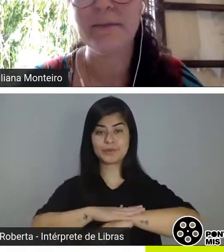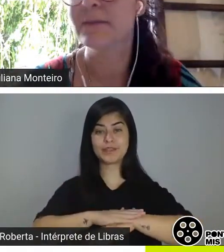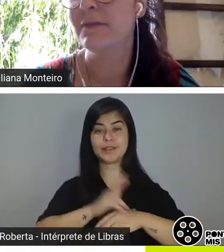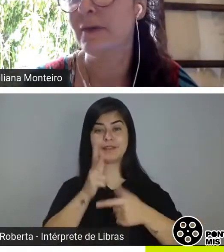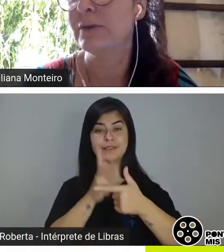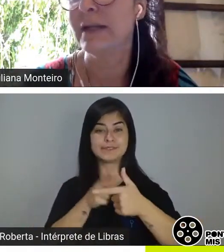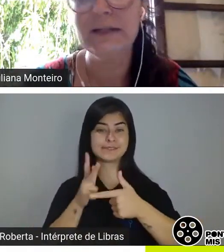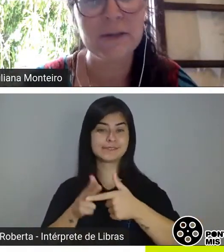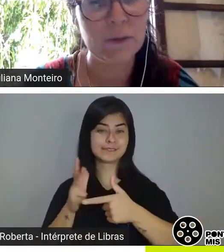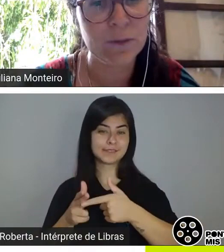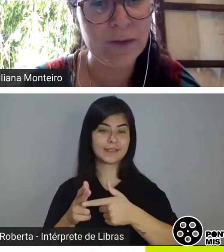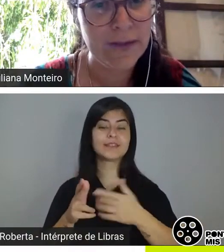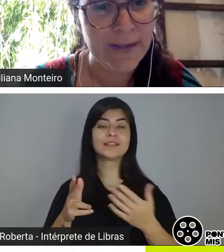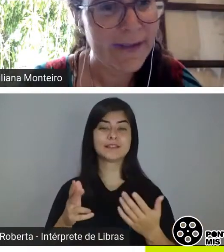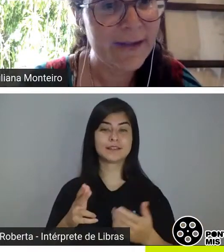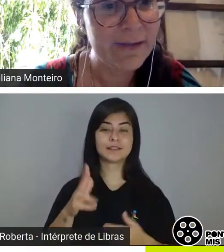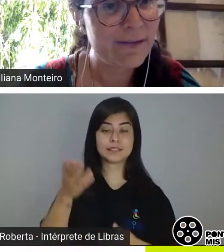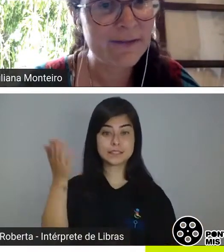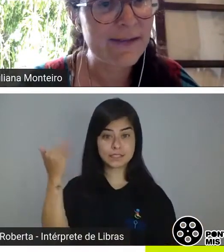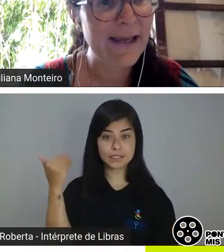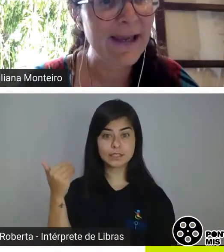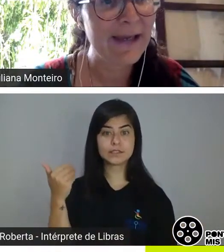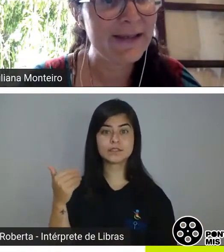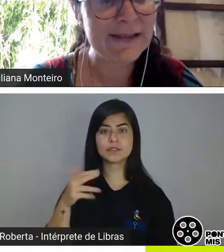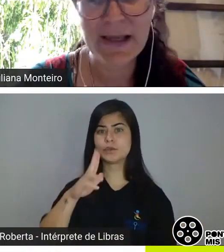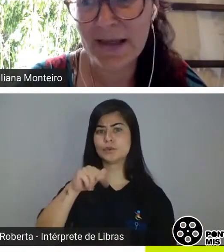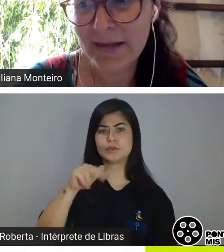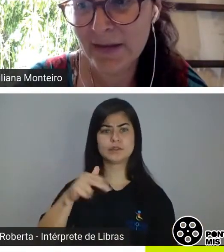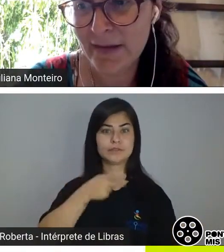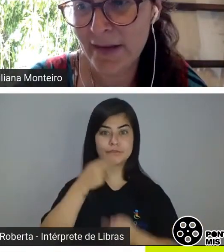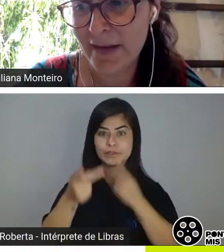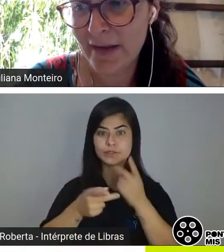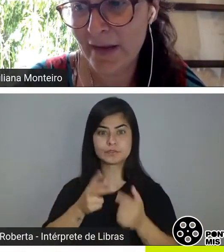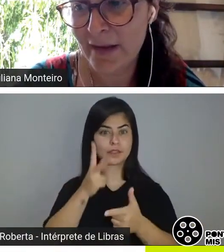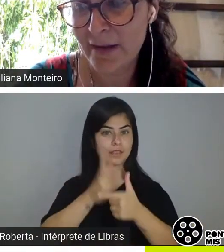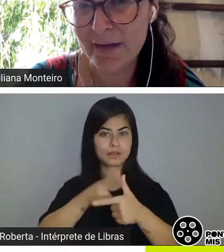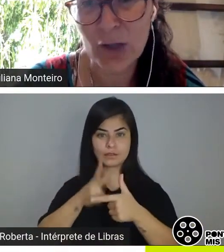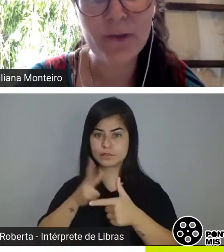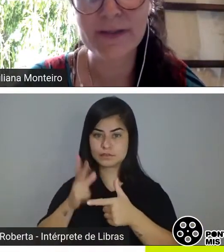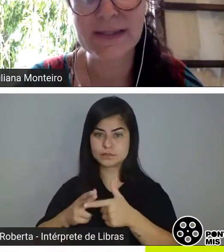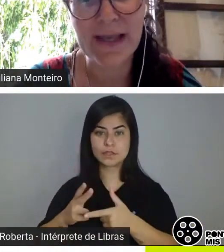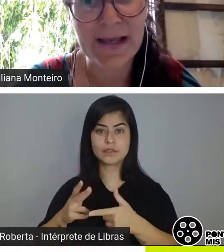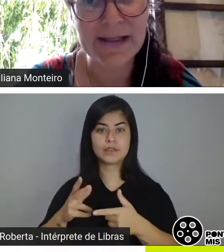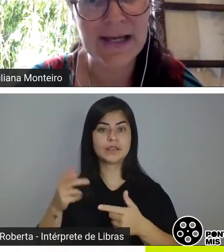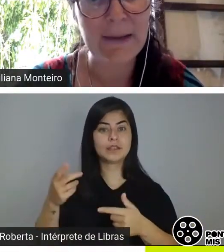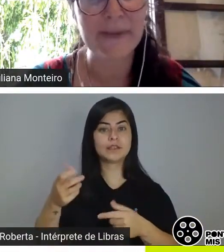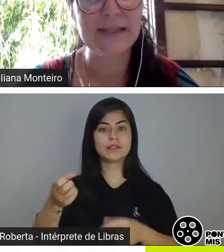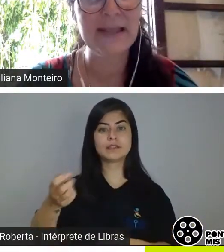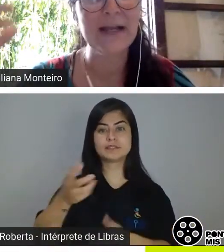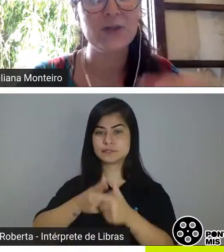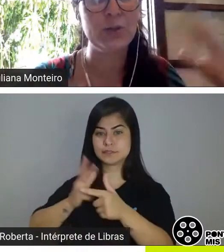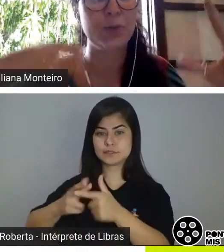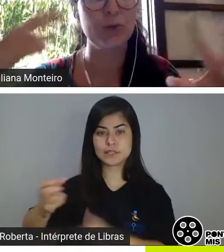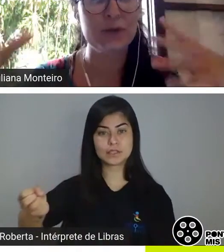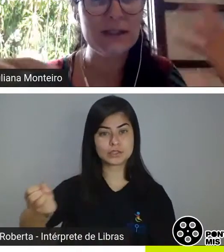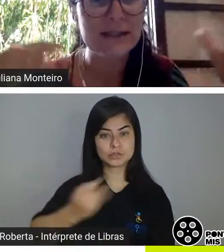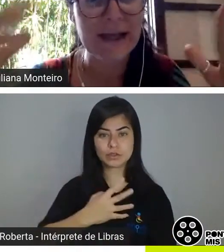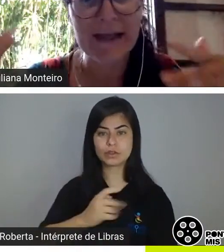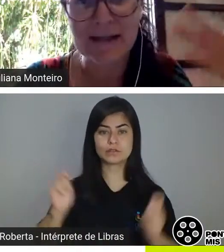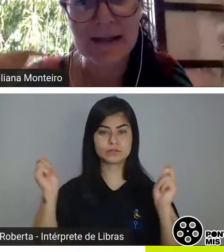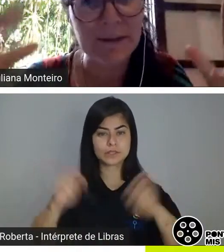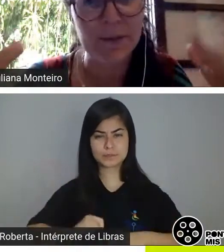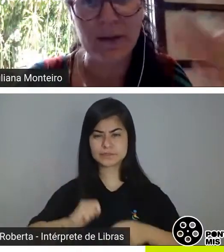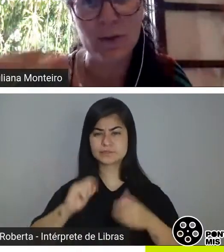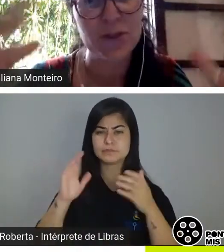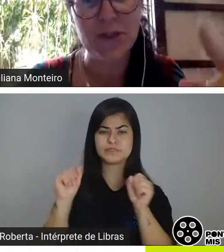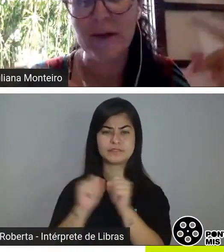das séries agora, né? Nunca se falou tanto em séries, né, novas